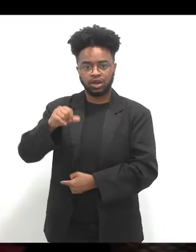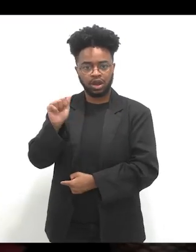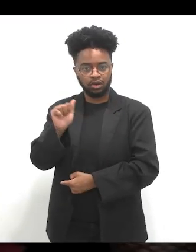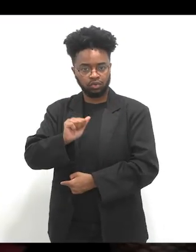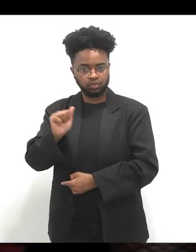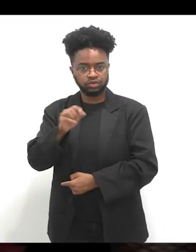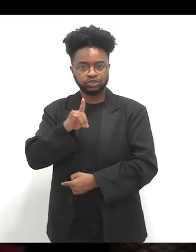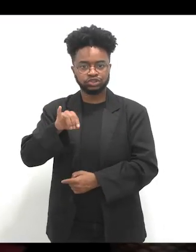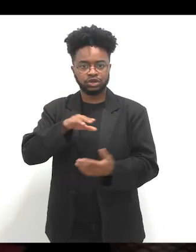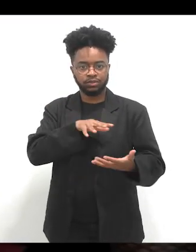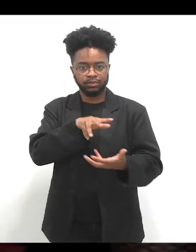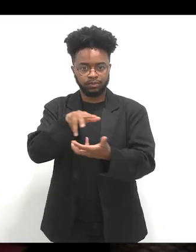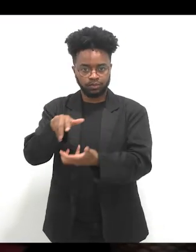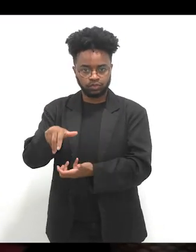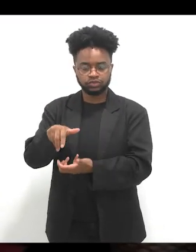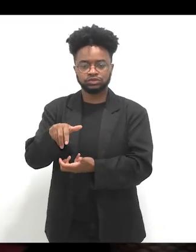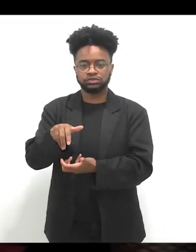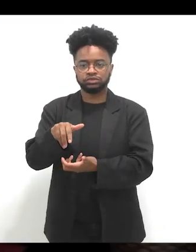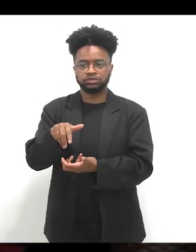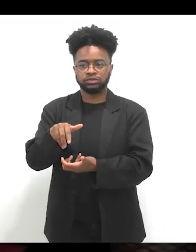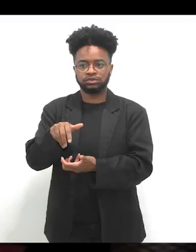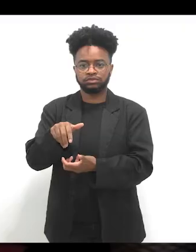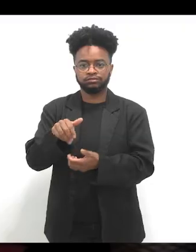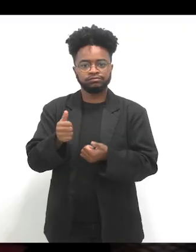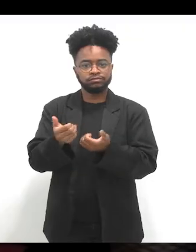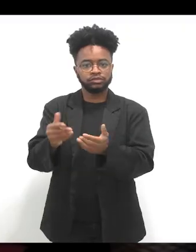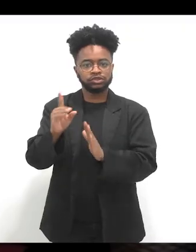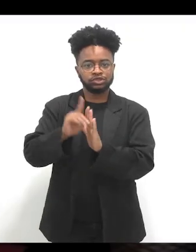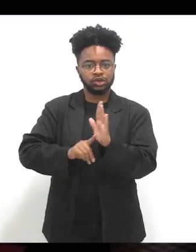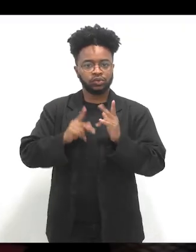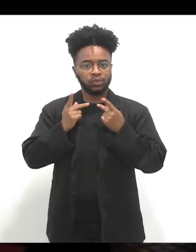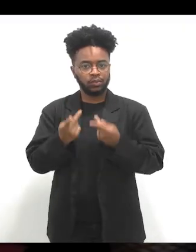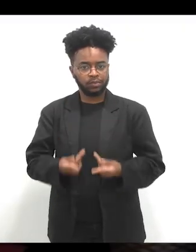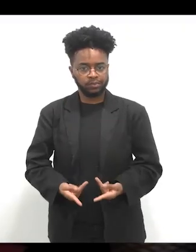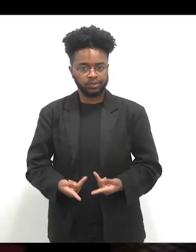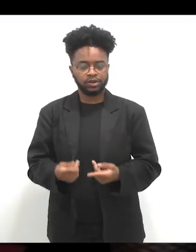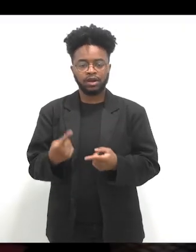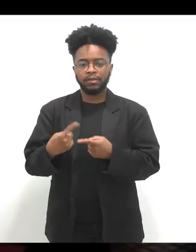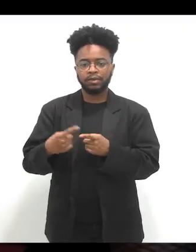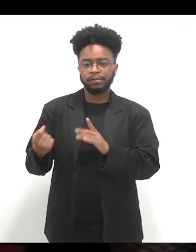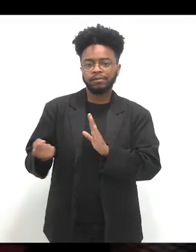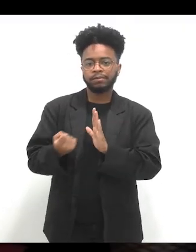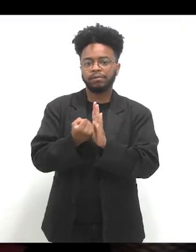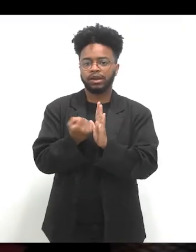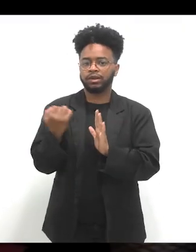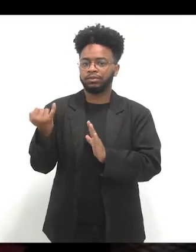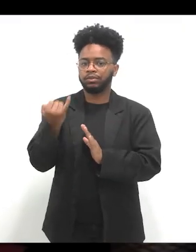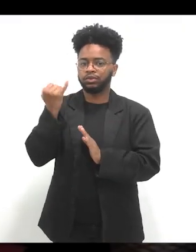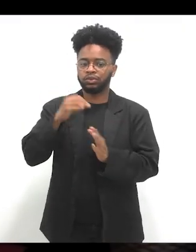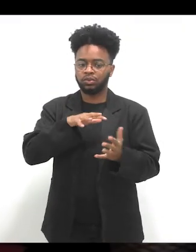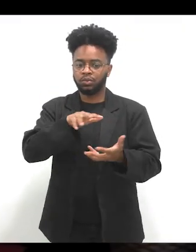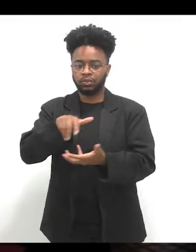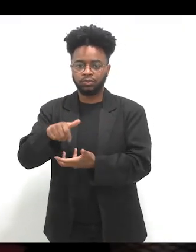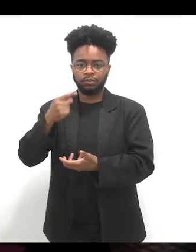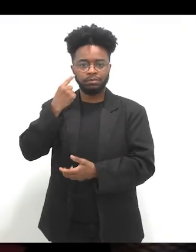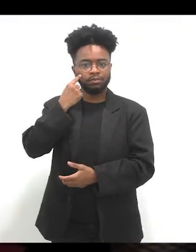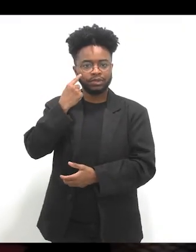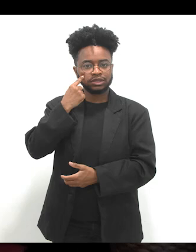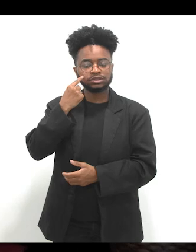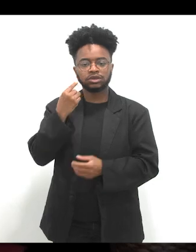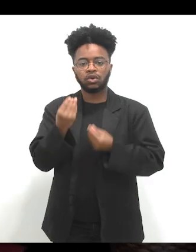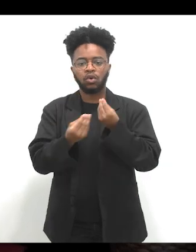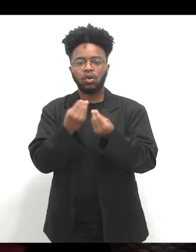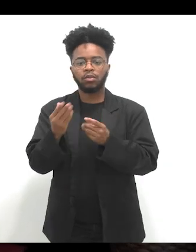19 de agosto, o Dia Internacional pelo Direito Humanitário, o direito que demarca a necessidade do mundo